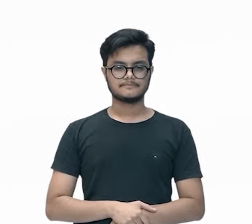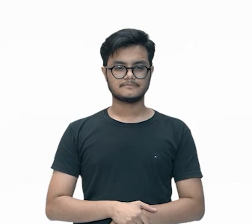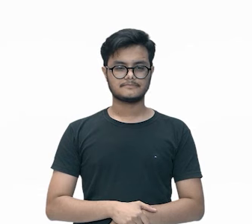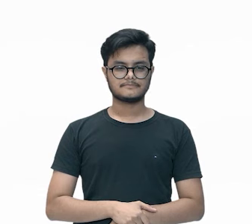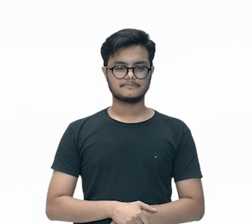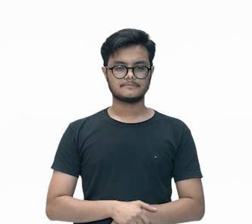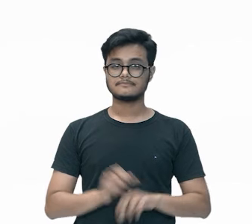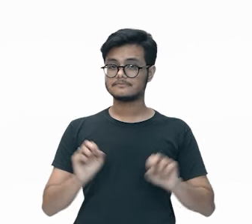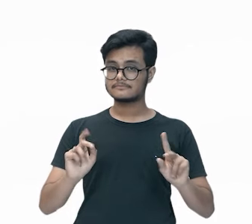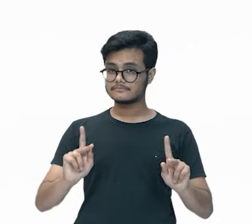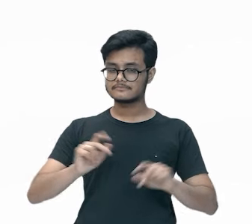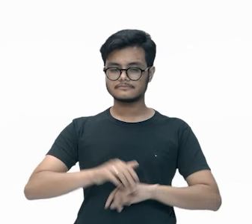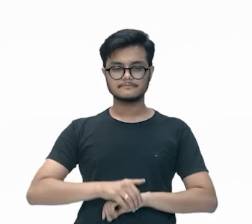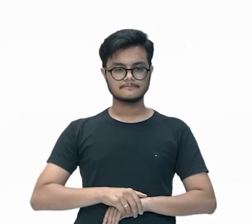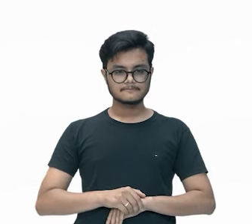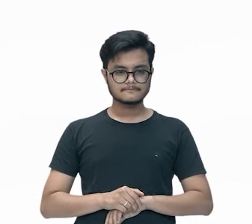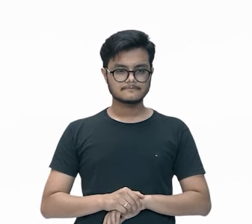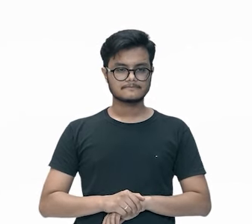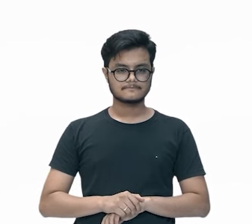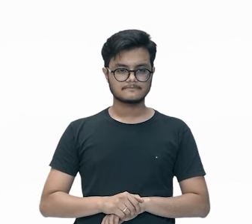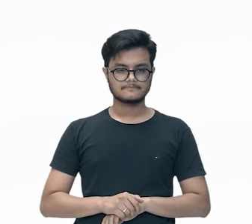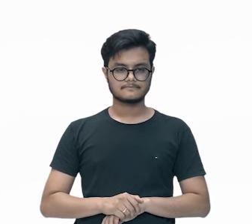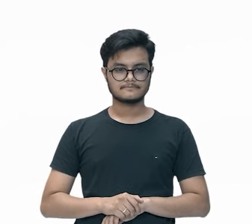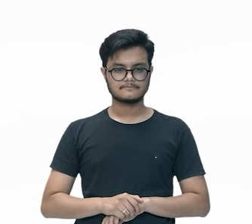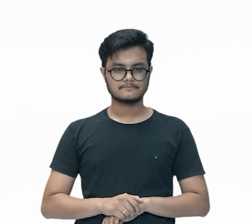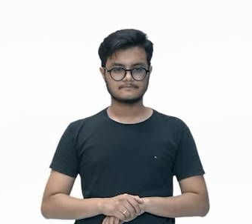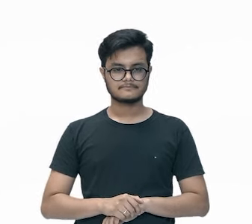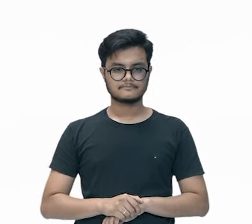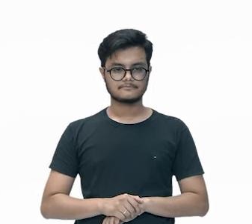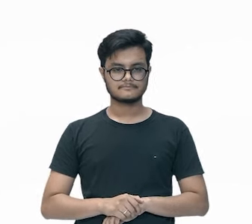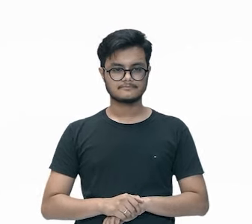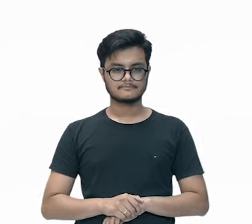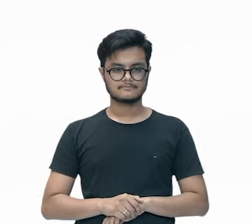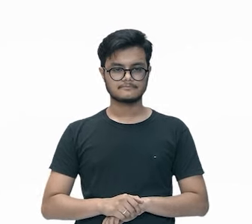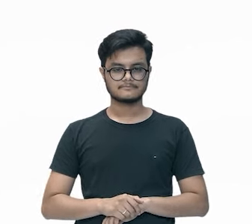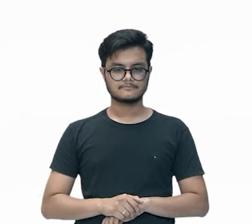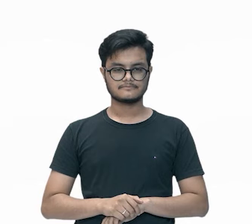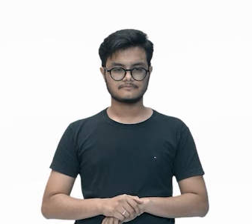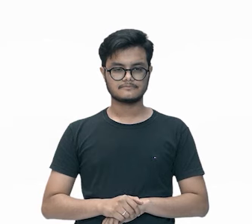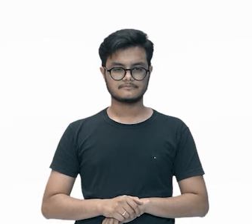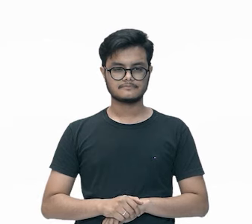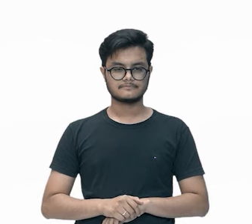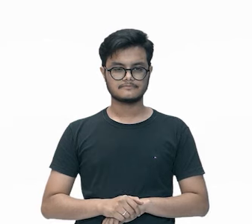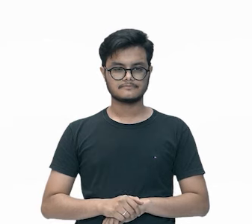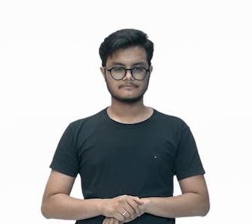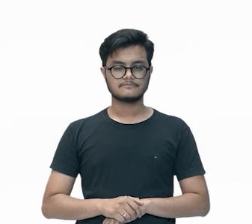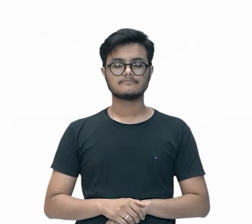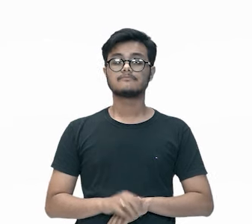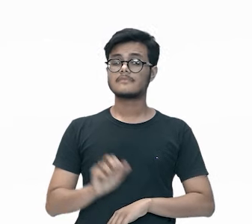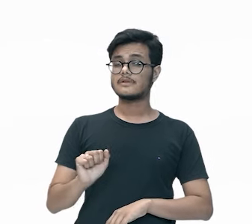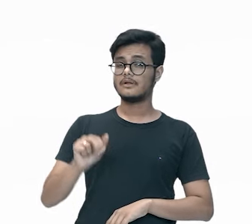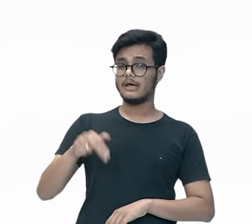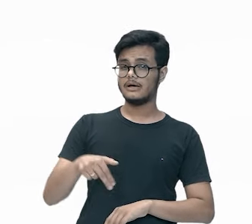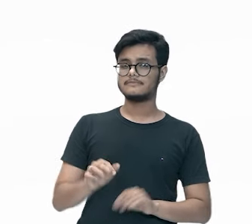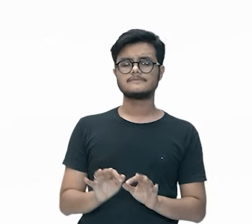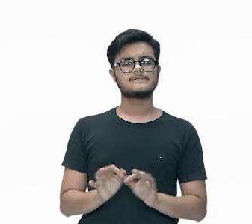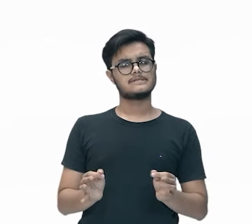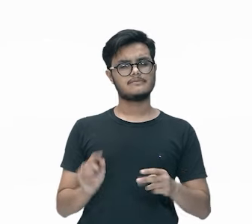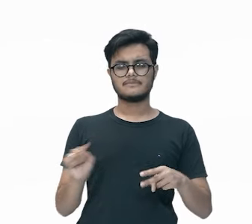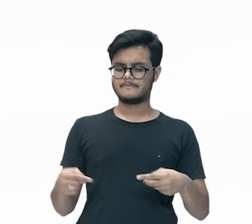Ok? Então, alcano, só ligações simples, a parte do meio é an, tá?